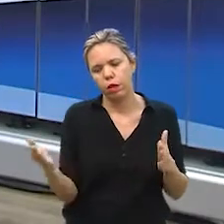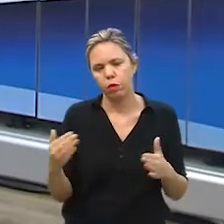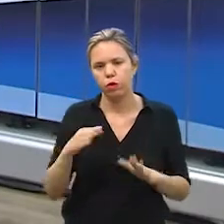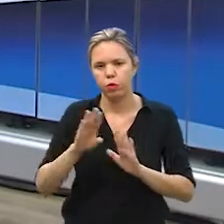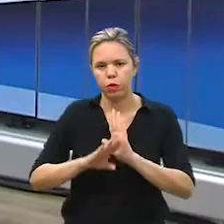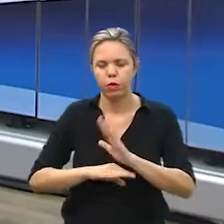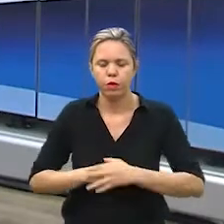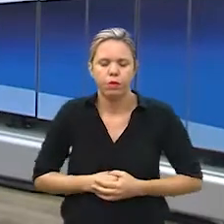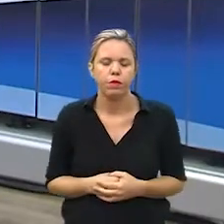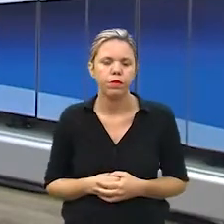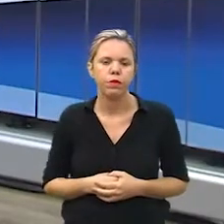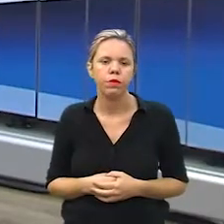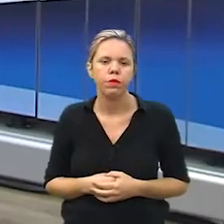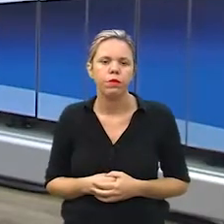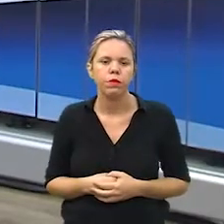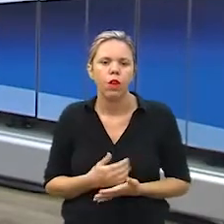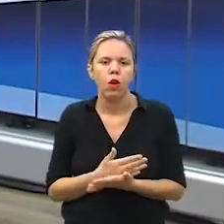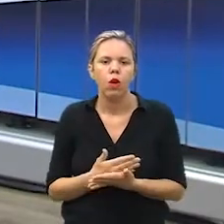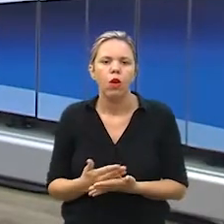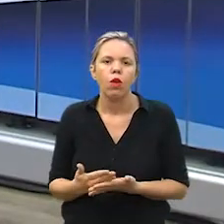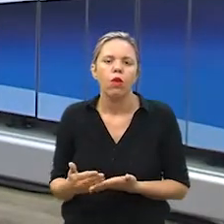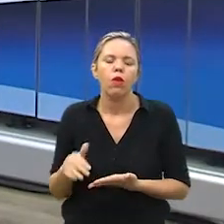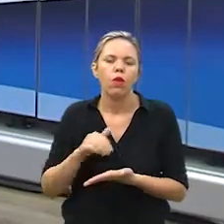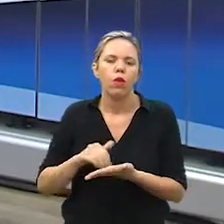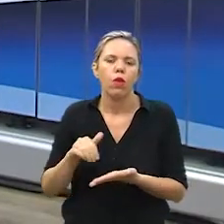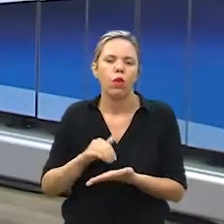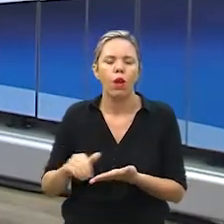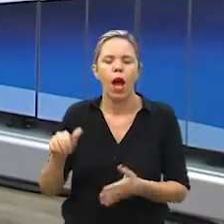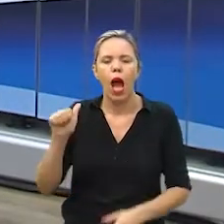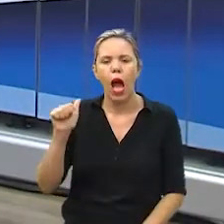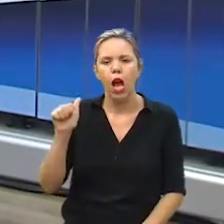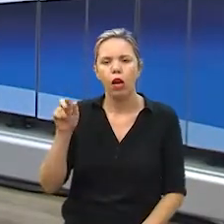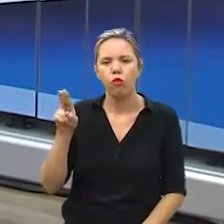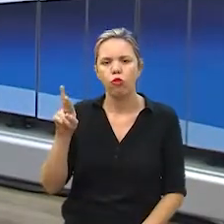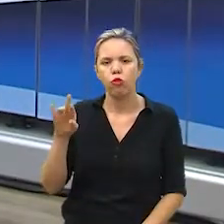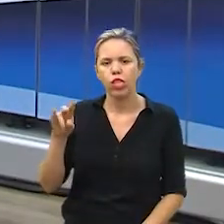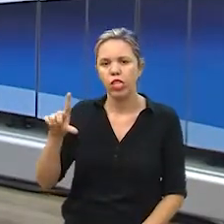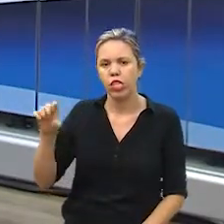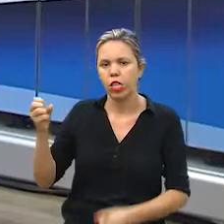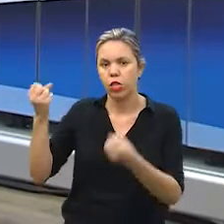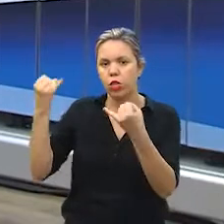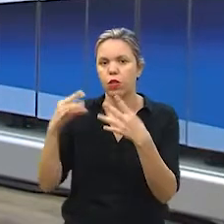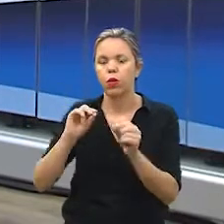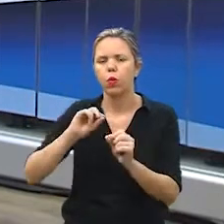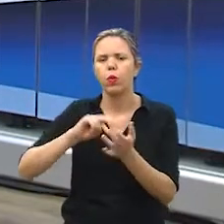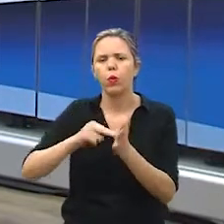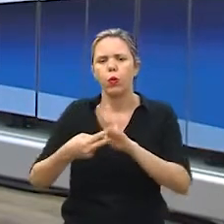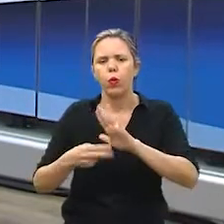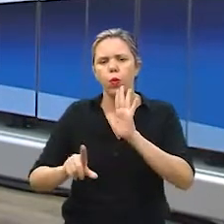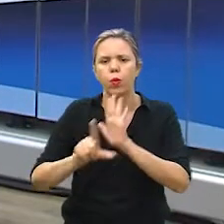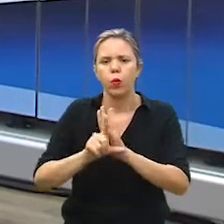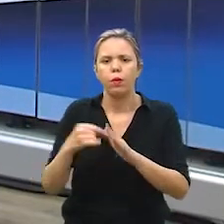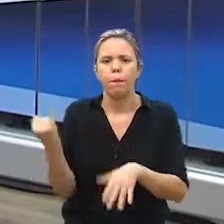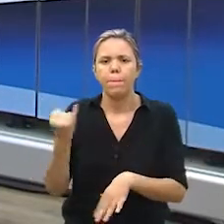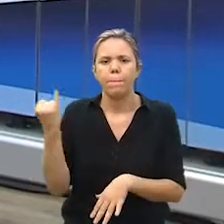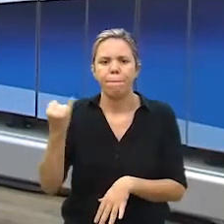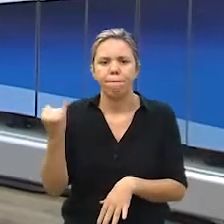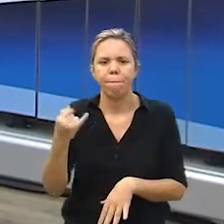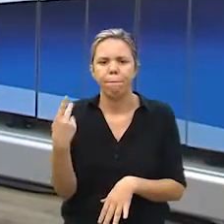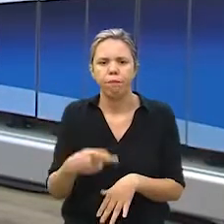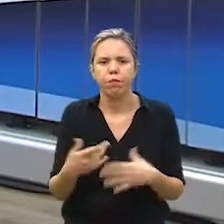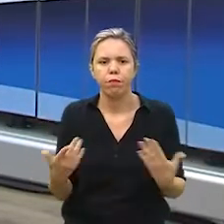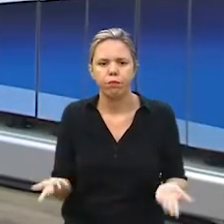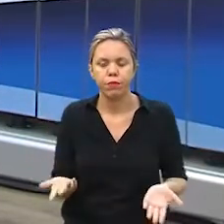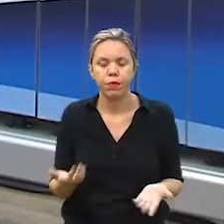programa. Hoje eu começo com o secretário Aurílio para nos explicar o que é esta lei, a importância